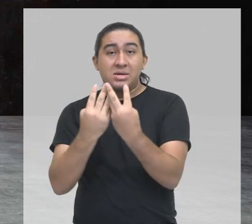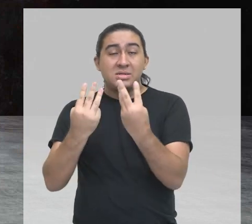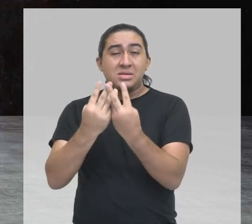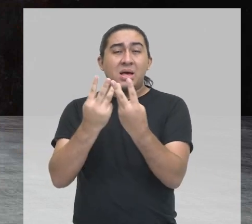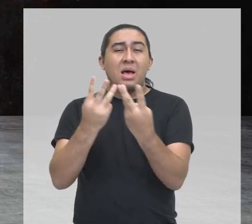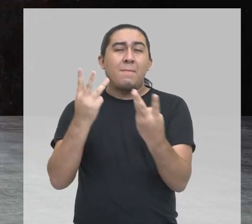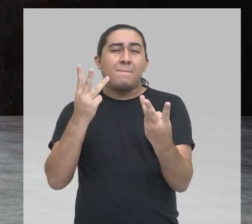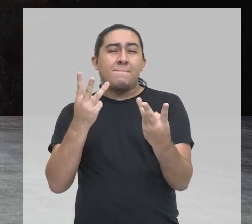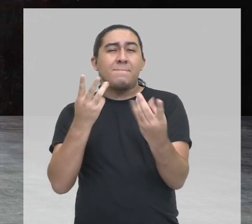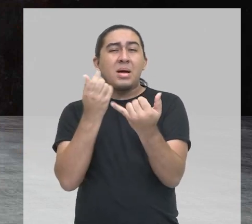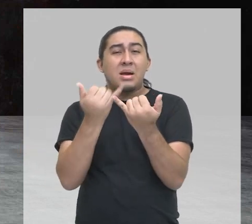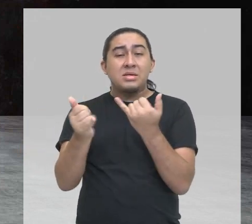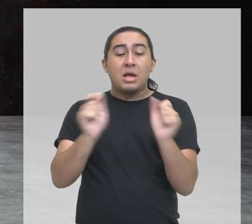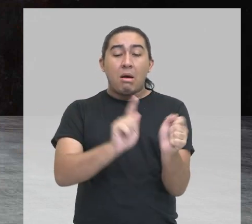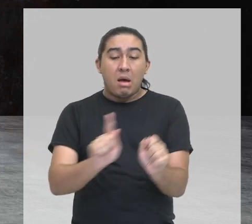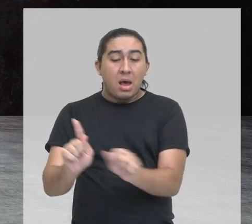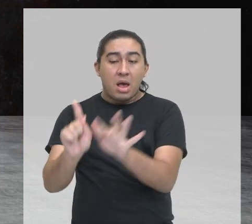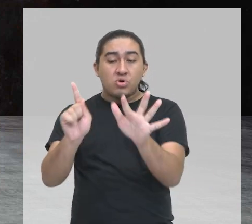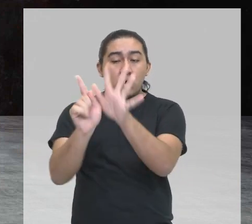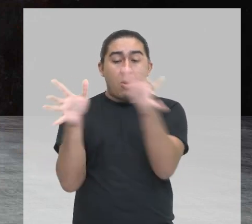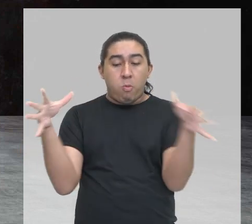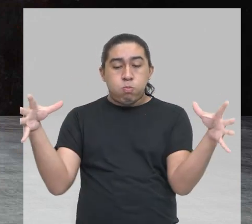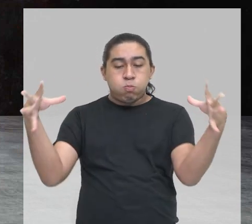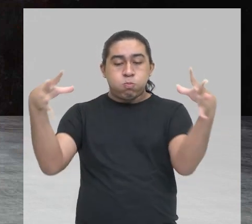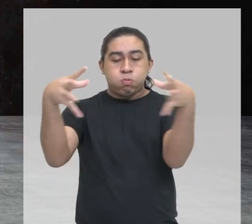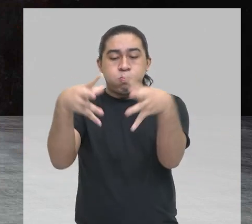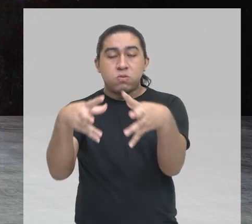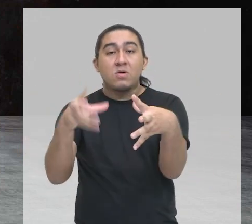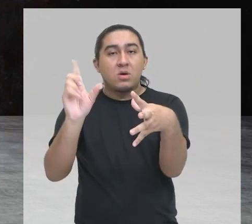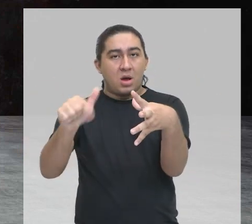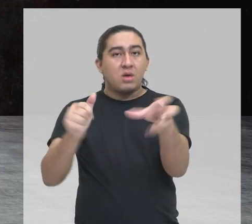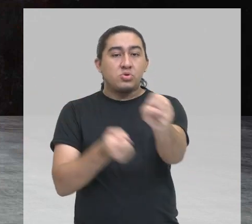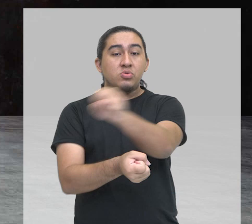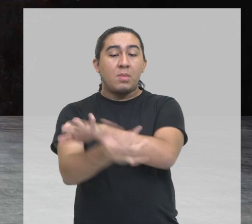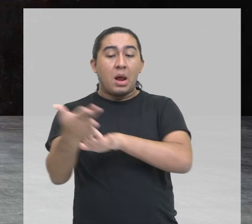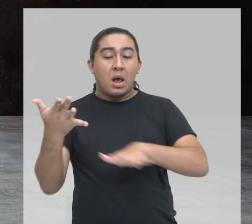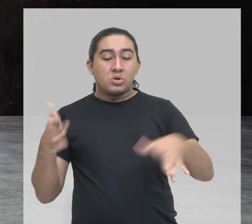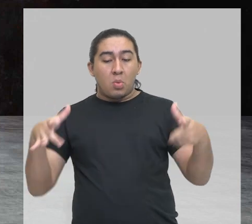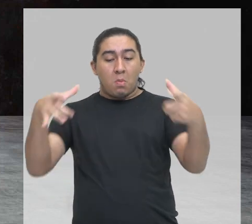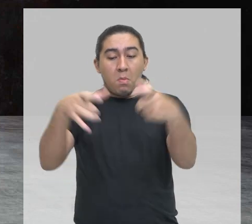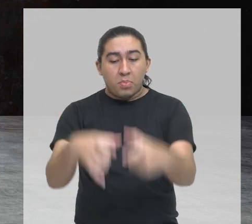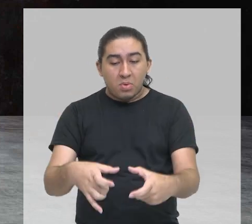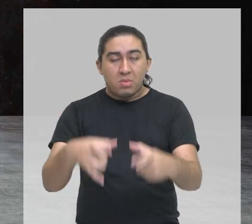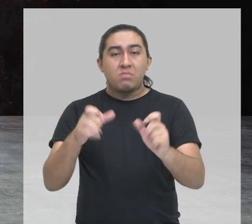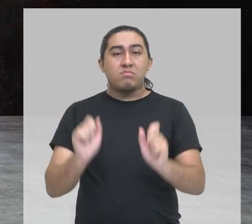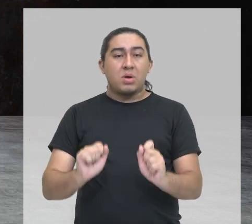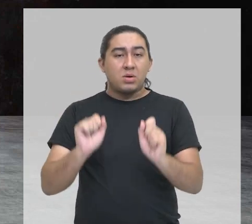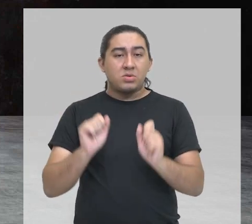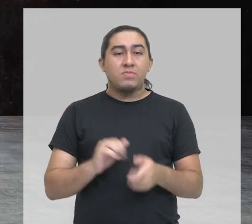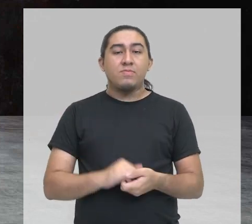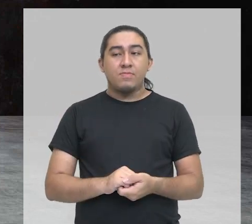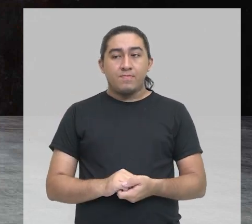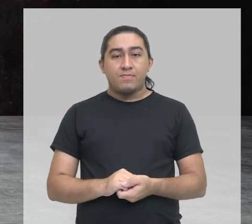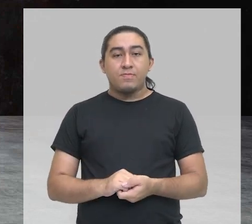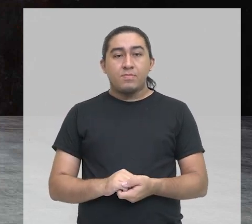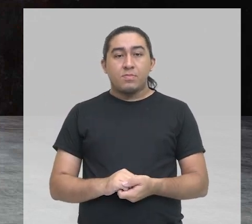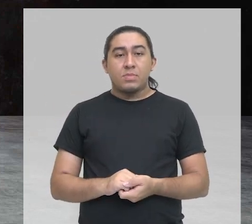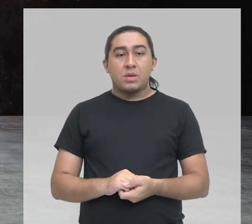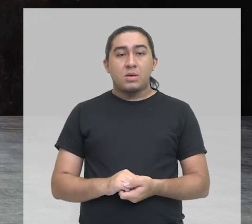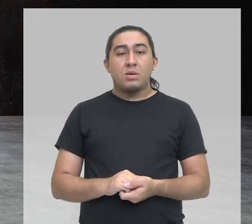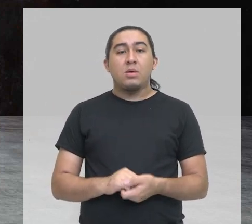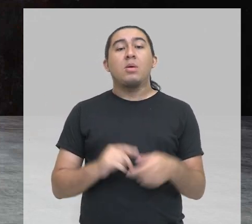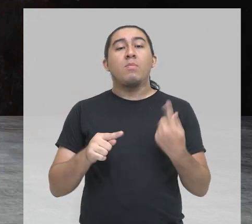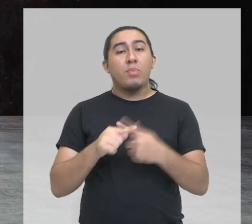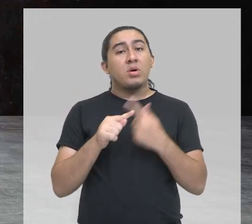melhor dizendo, uma massa gasosa localizada no espaço. A gente pode chamar de massa de ar também, porque ela é formada